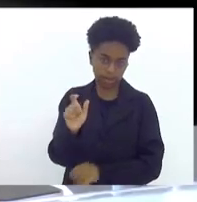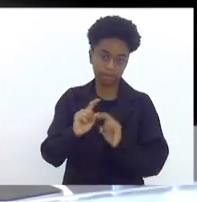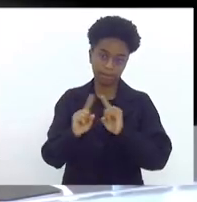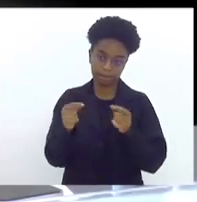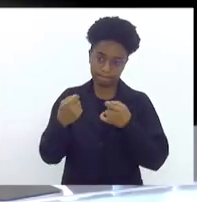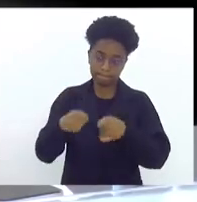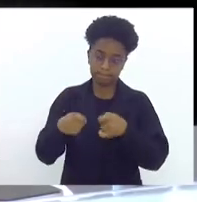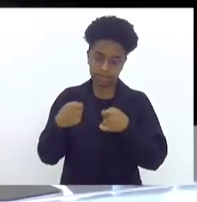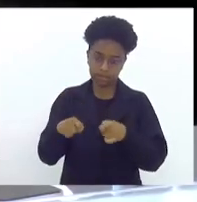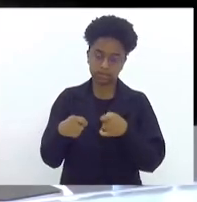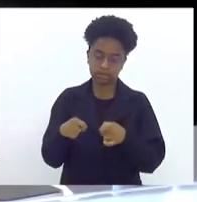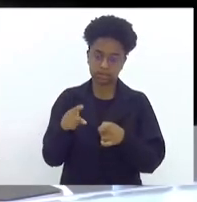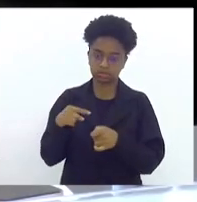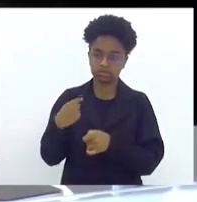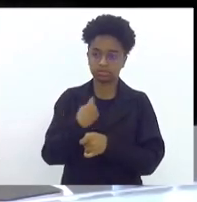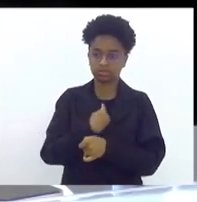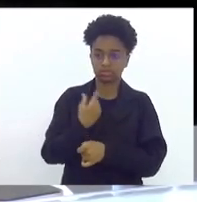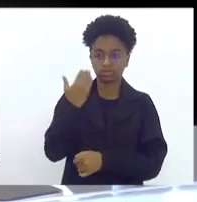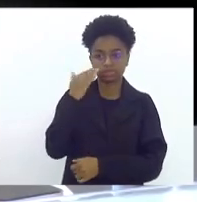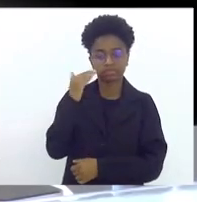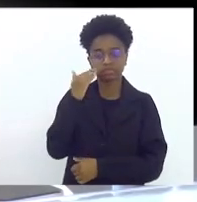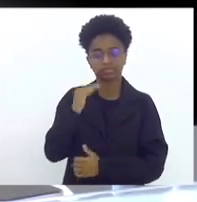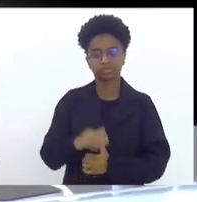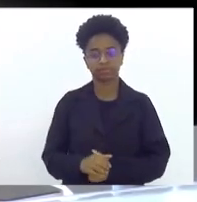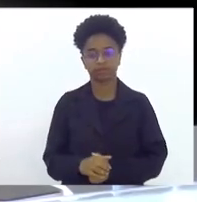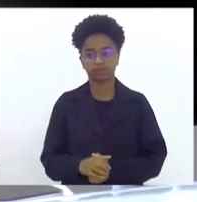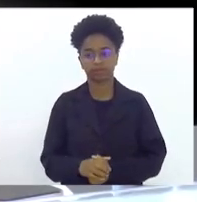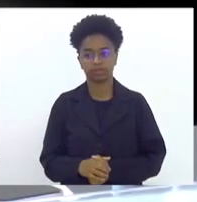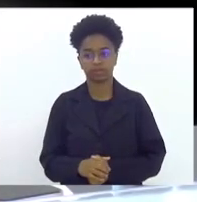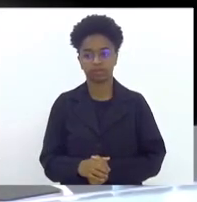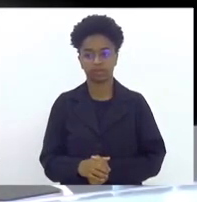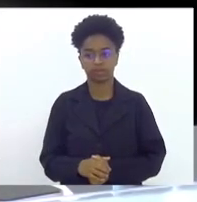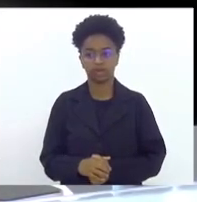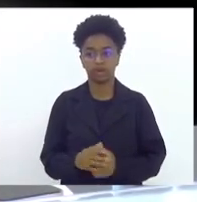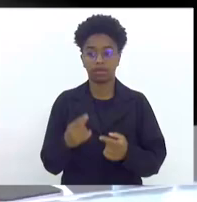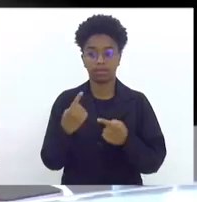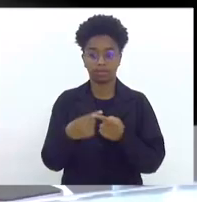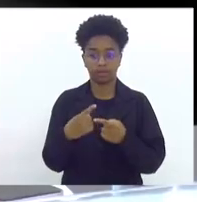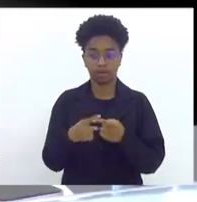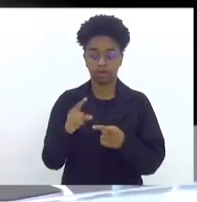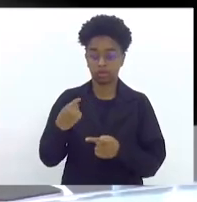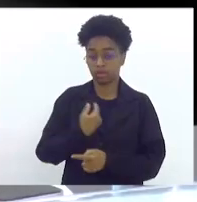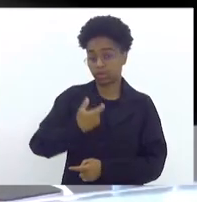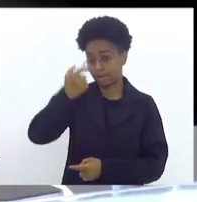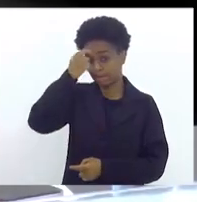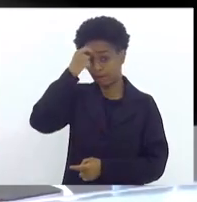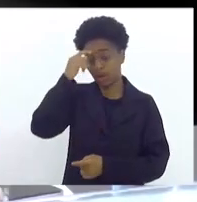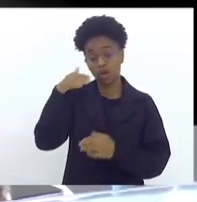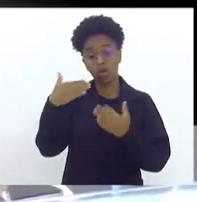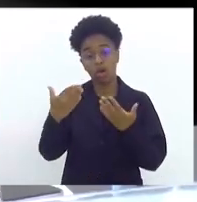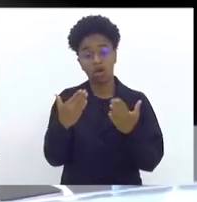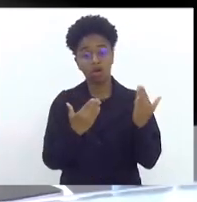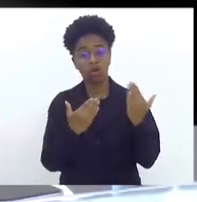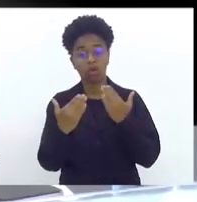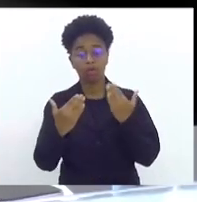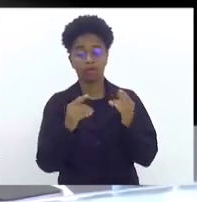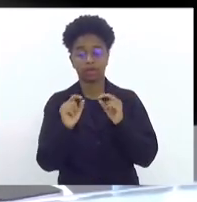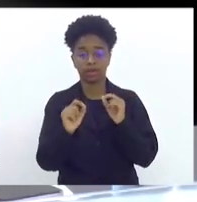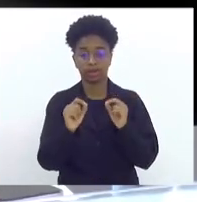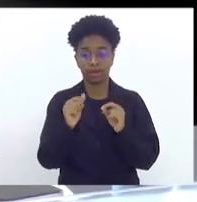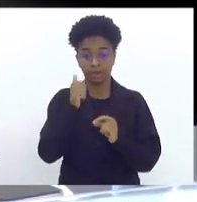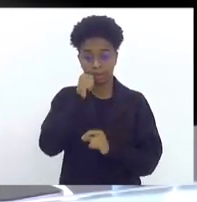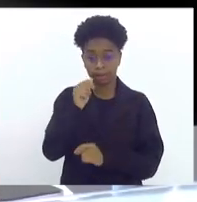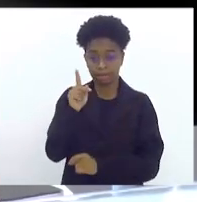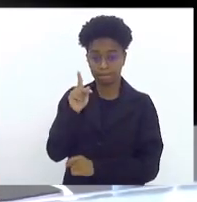eh conseguir conceituar aqui necessariamente na nossa mente Qual é o paralelo que se faz uma mulher